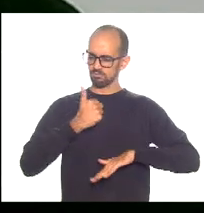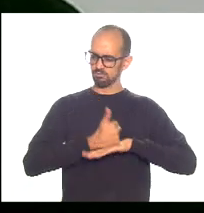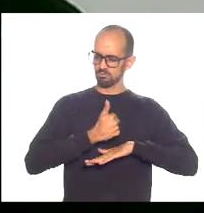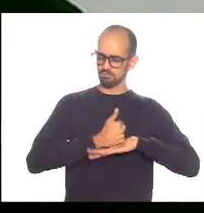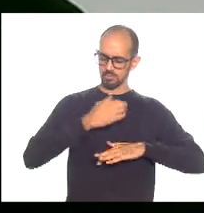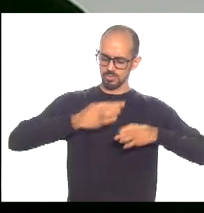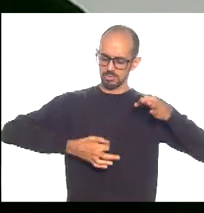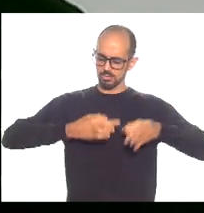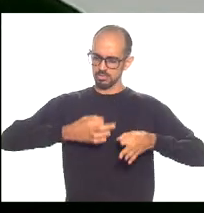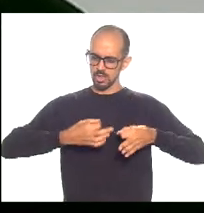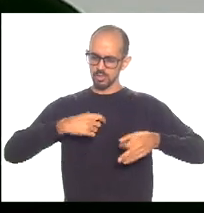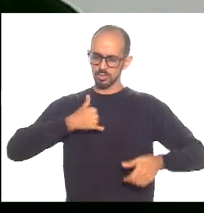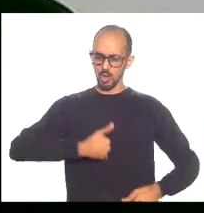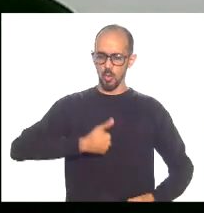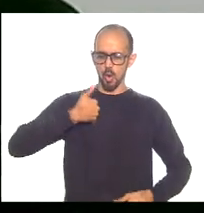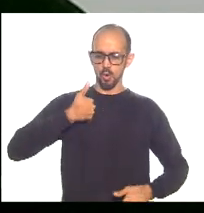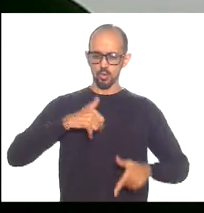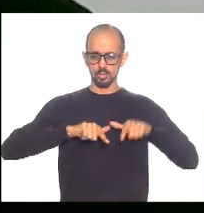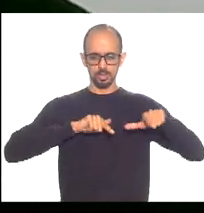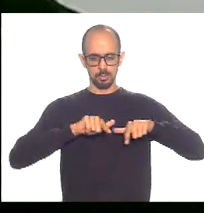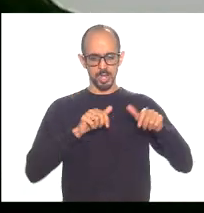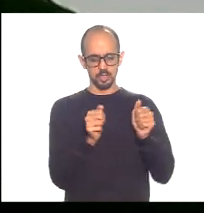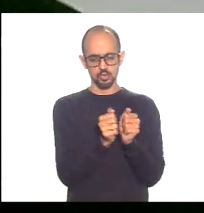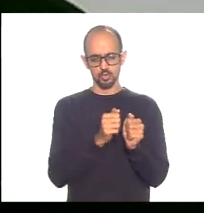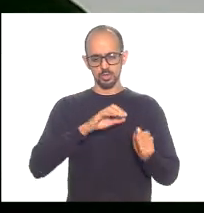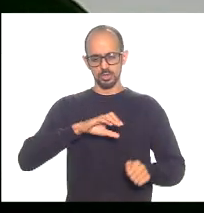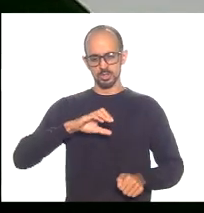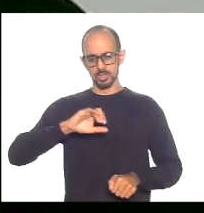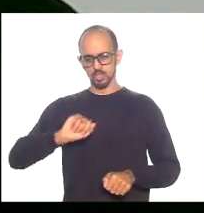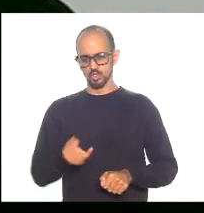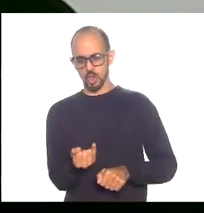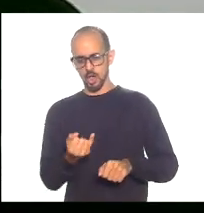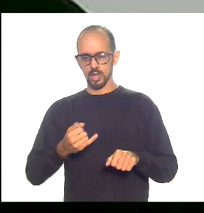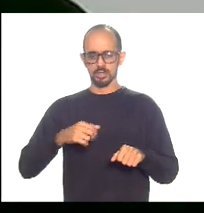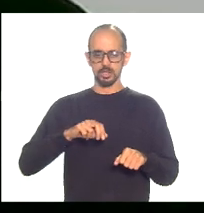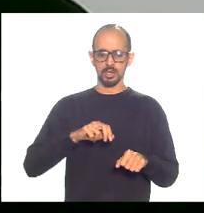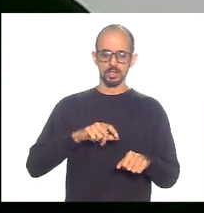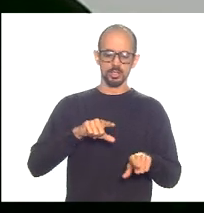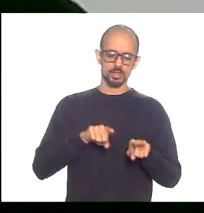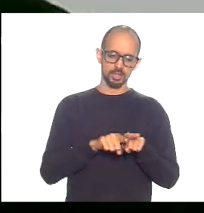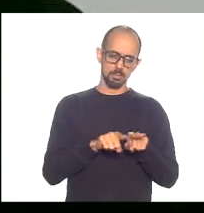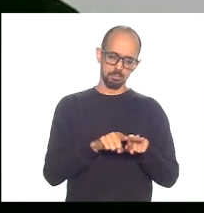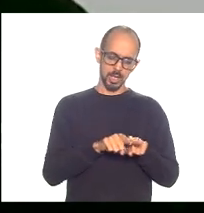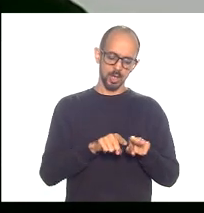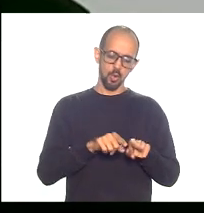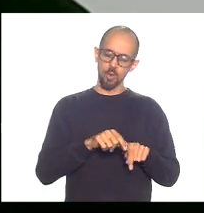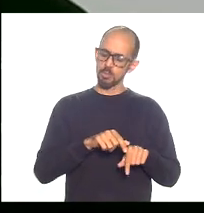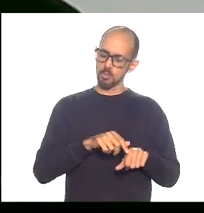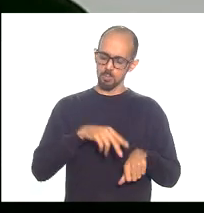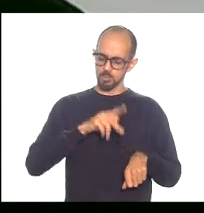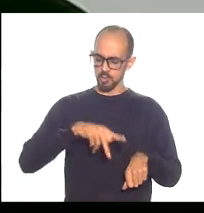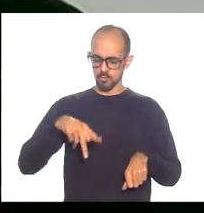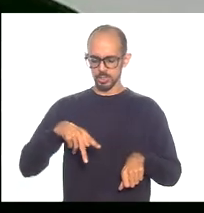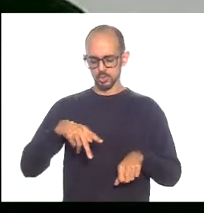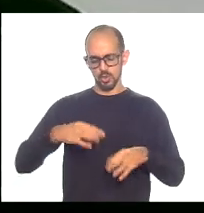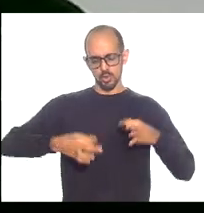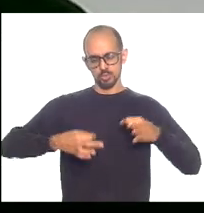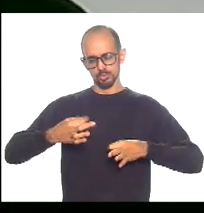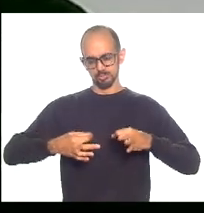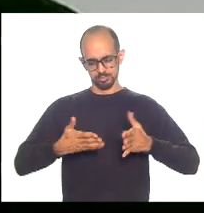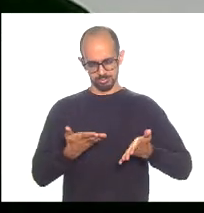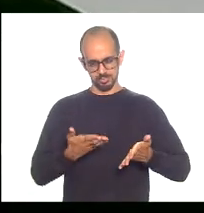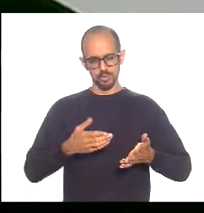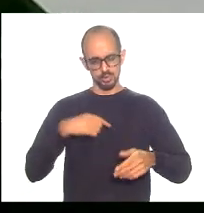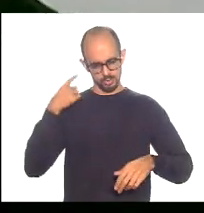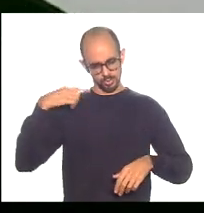orgulho de trabalhar junto na CCJ, na Comissão de Orçamento, e tê-lo como um grande professor nessa área jurídica. Faz muito bem